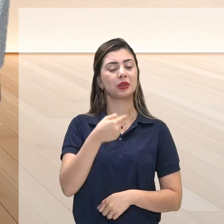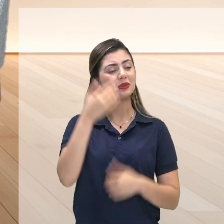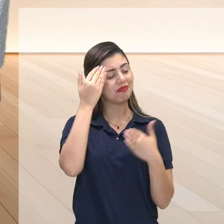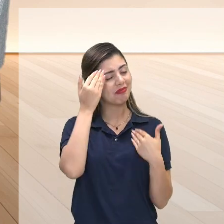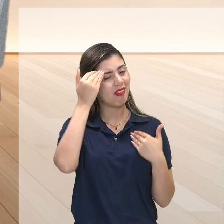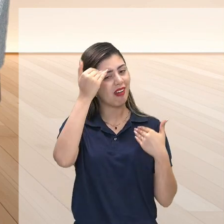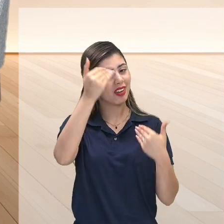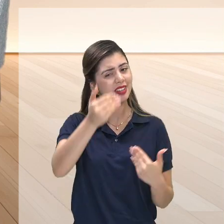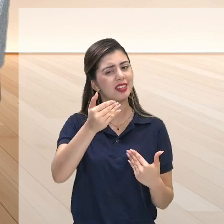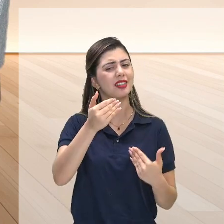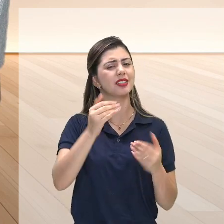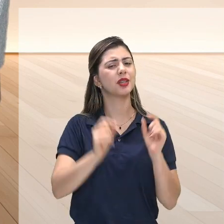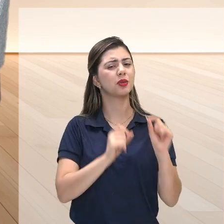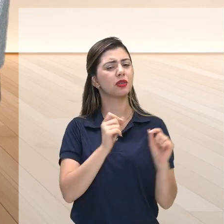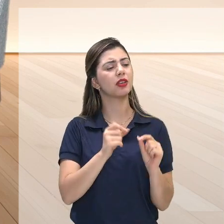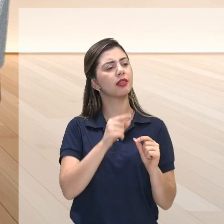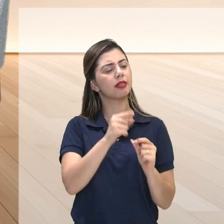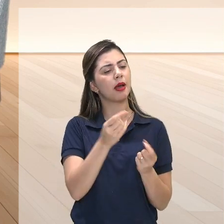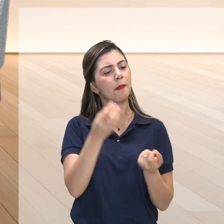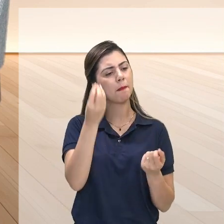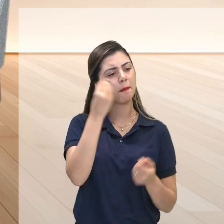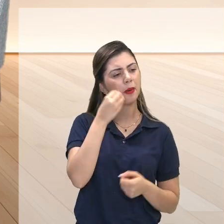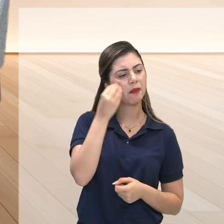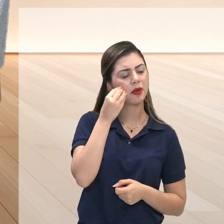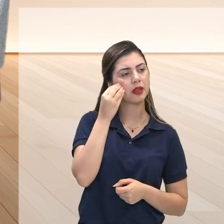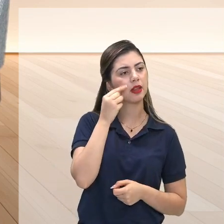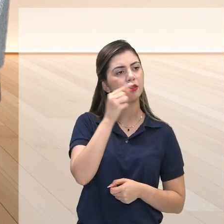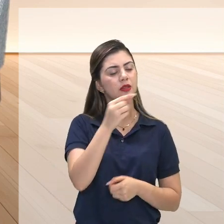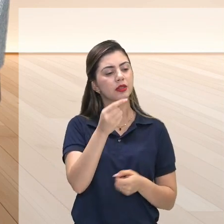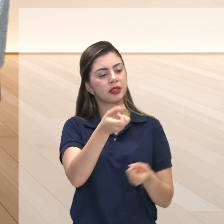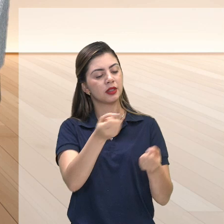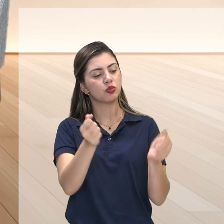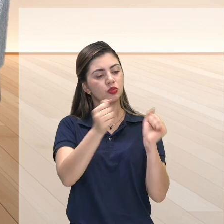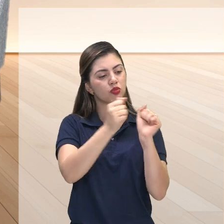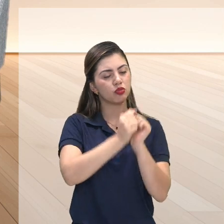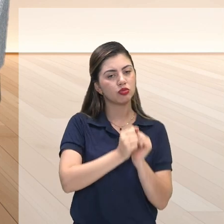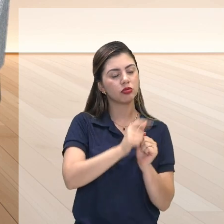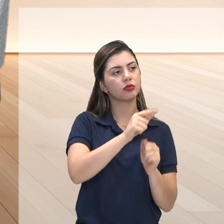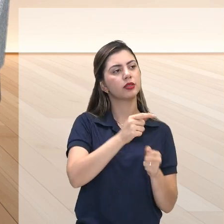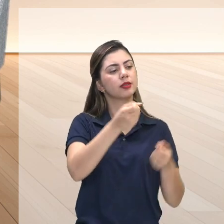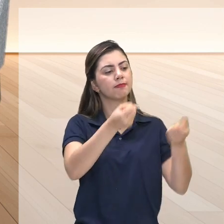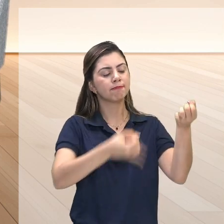agradecemos assim a oportunidade de ter todo esse